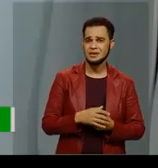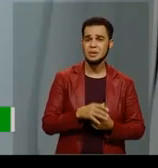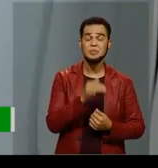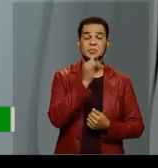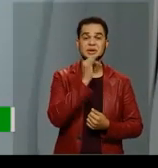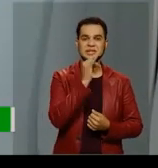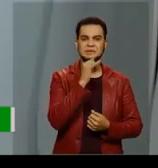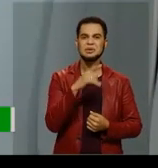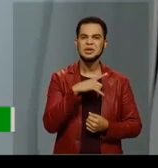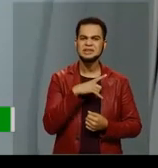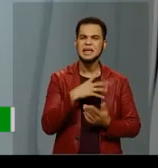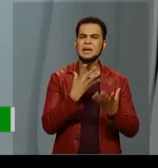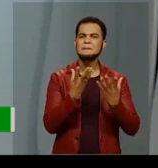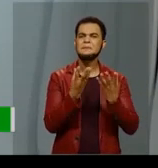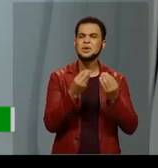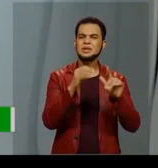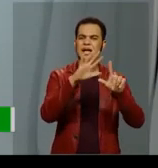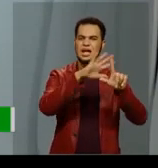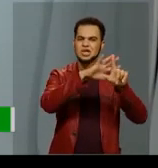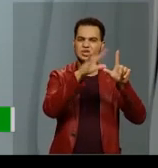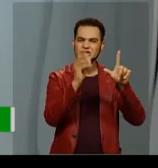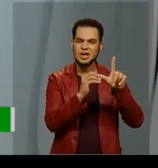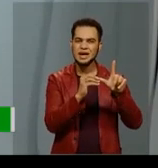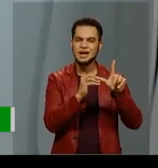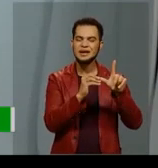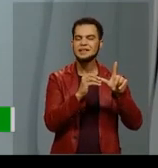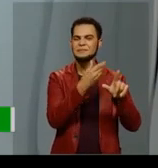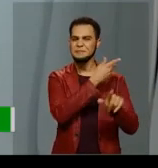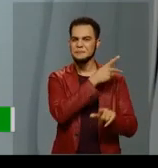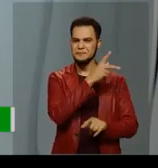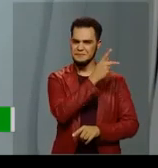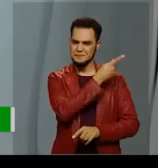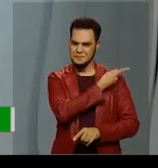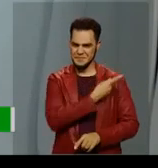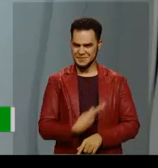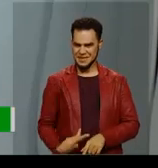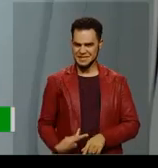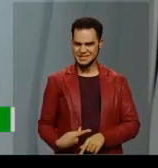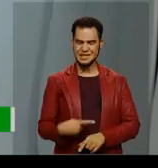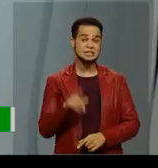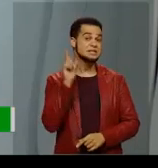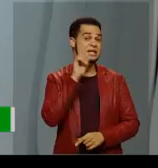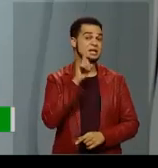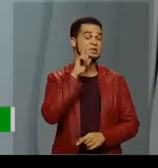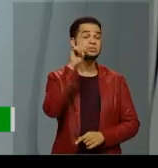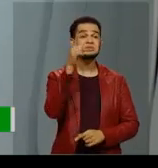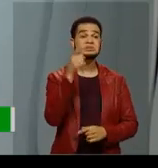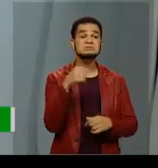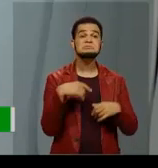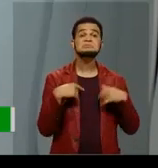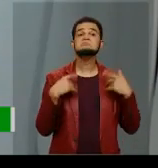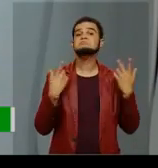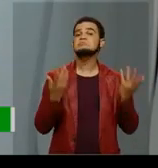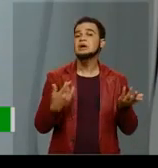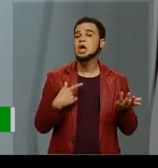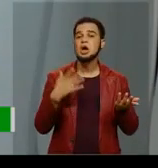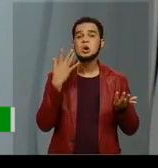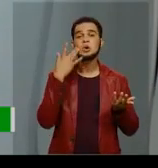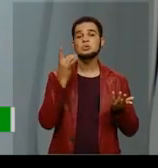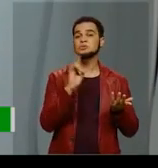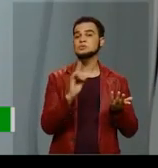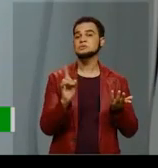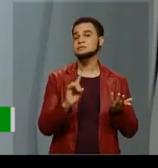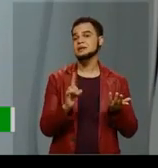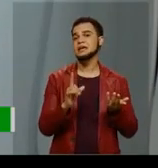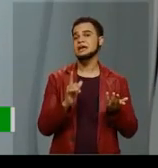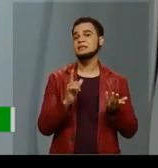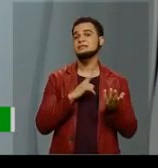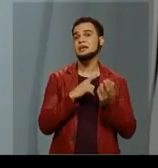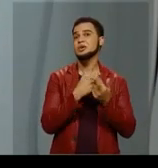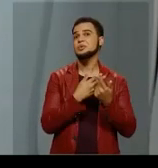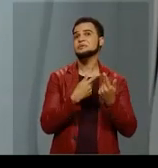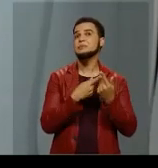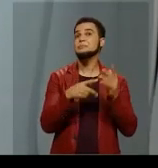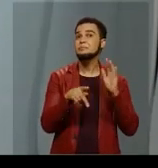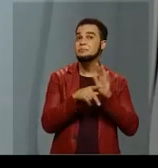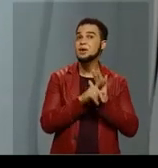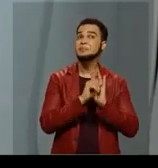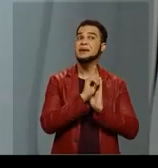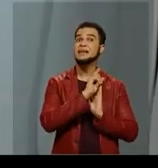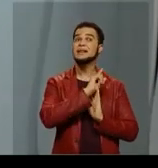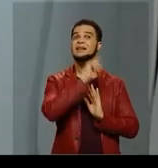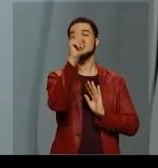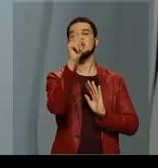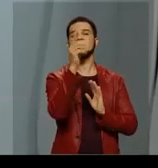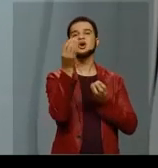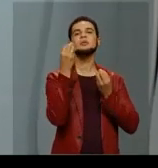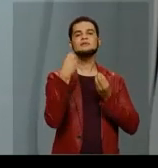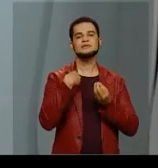Trump. Quando é uma coisa geral, envolve os outros países, eu entendo, mas uma coisa específica, uma coisa americana, a gente não entende. Então